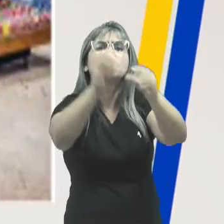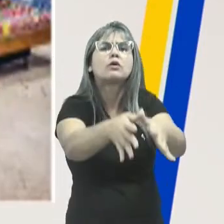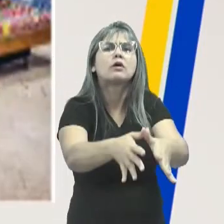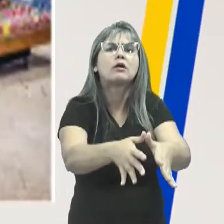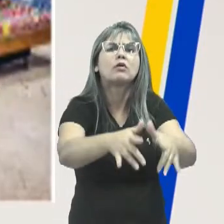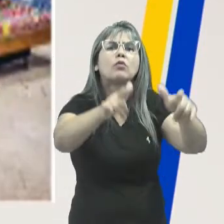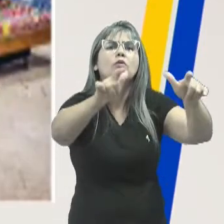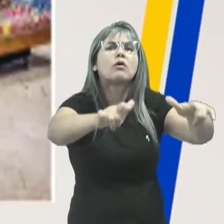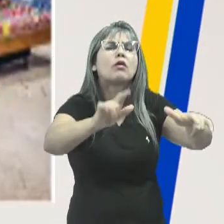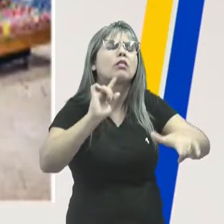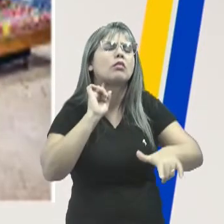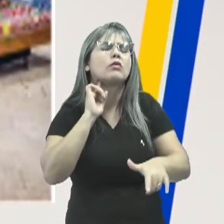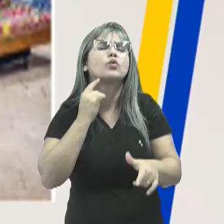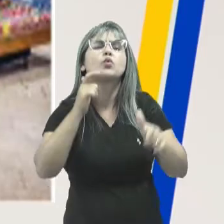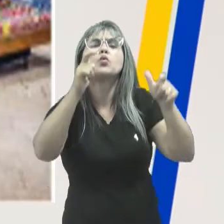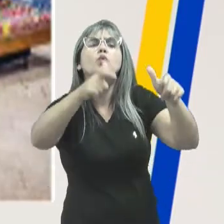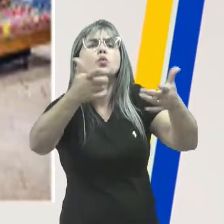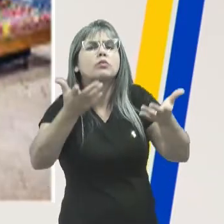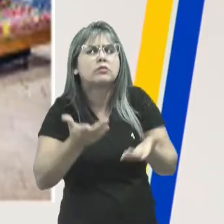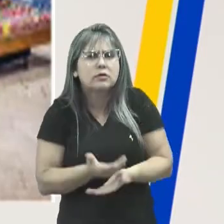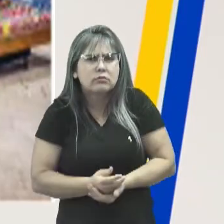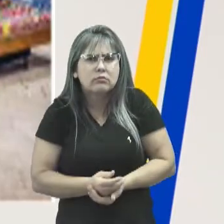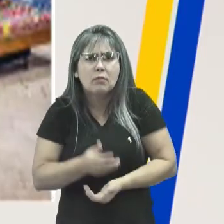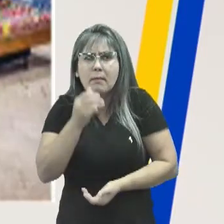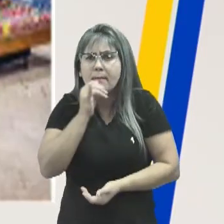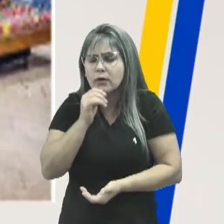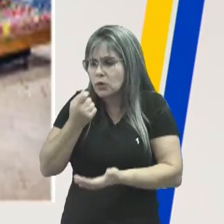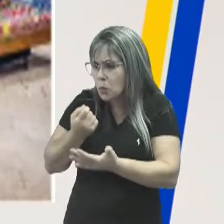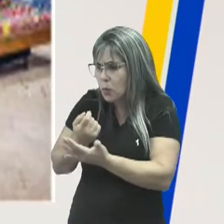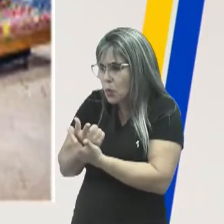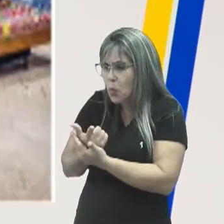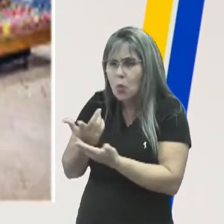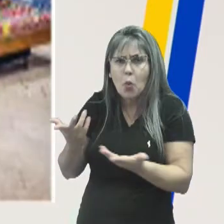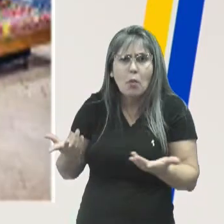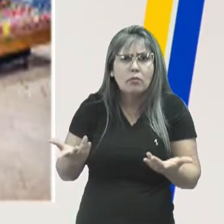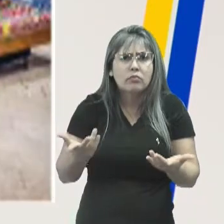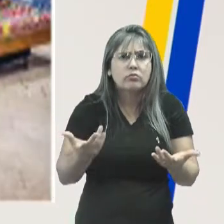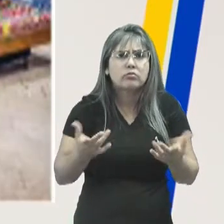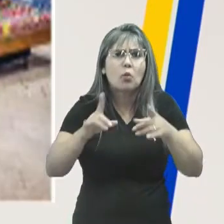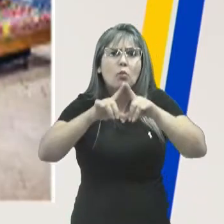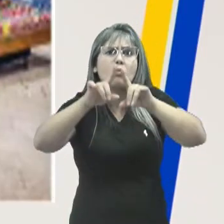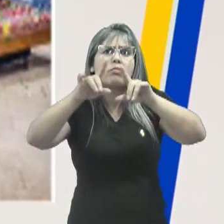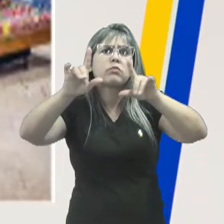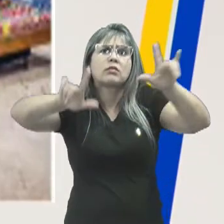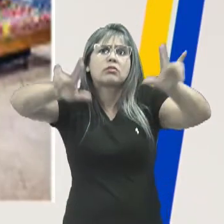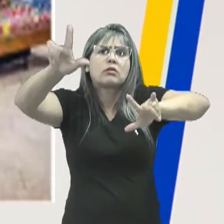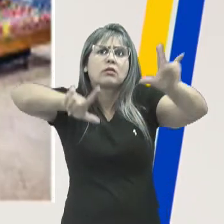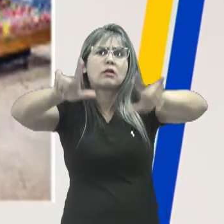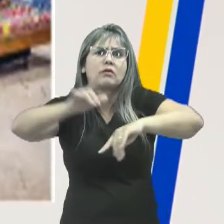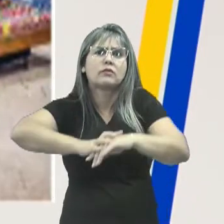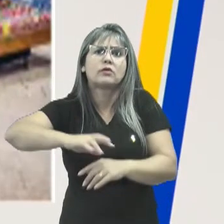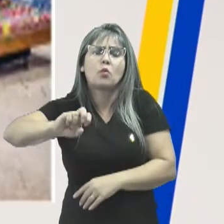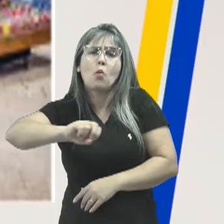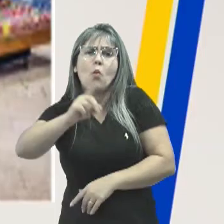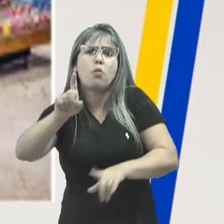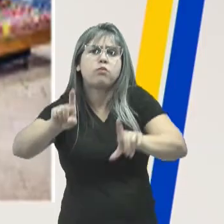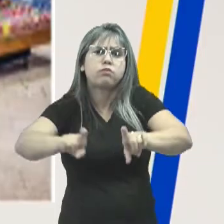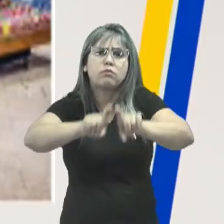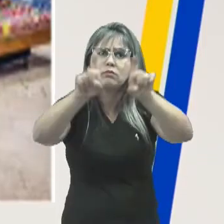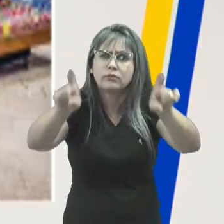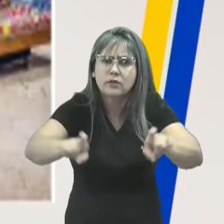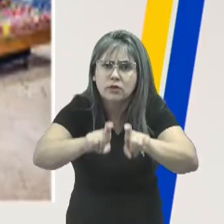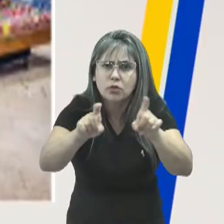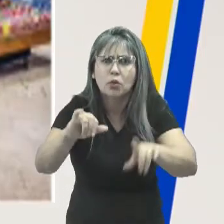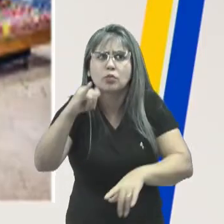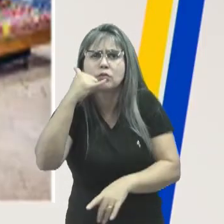aí, aquele material vai para algum depósito. Isso aí é uma grande complicação, chamado lixo eletrônico, o excesso produzido e